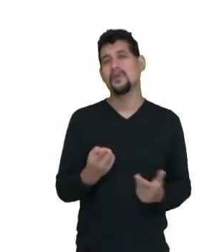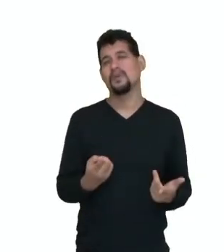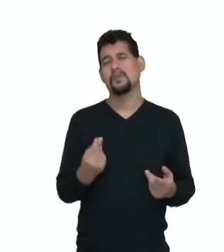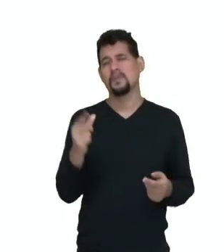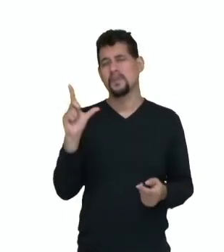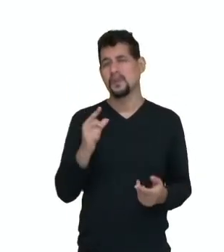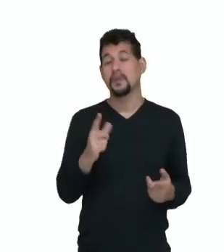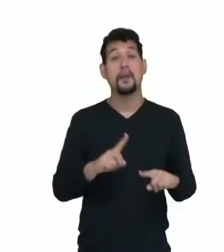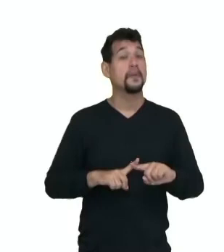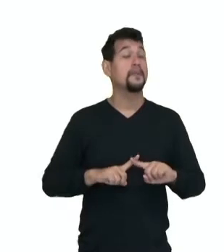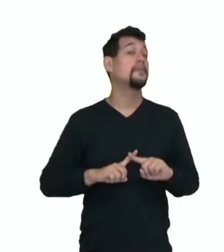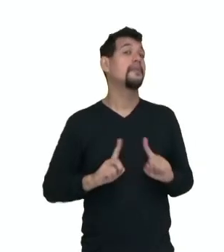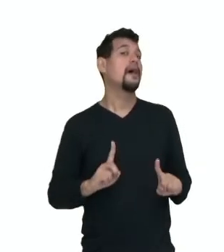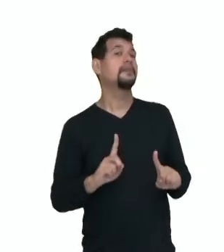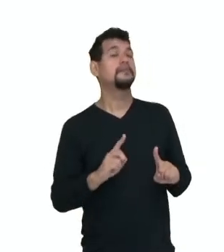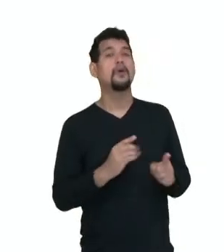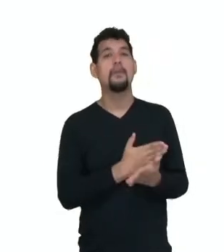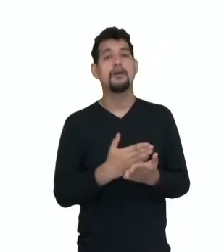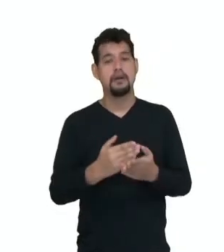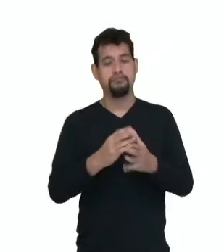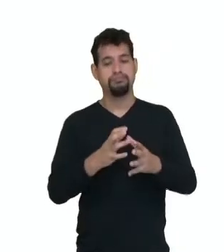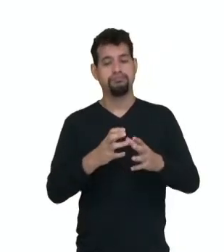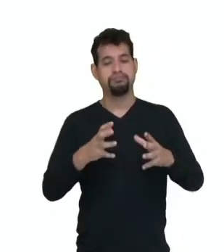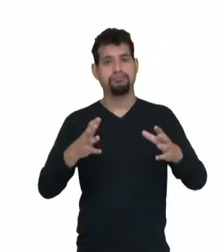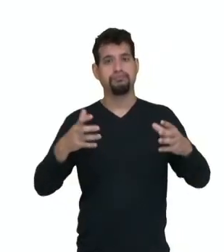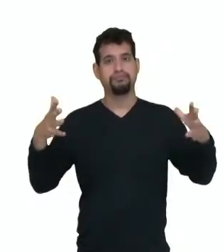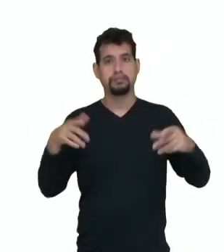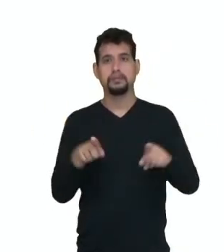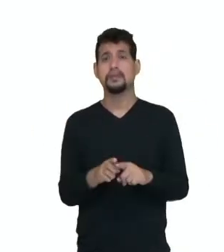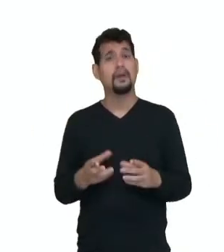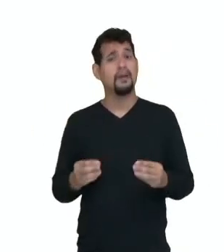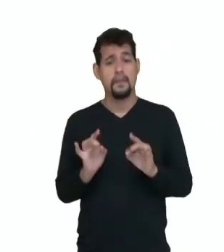então, mas ela veio crescendo muito, né? E